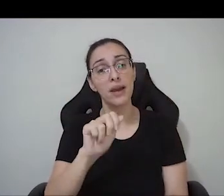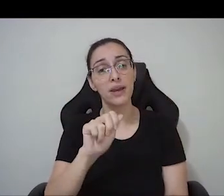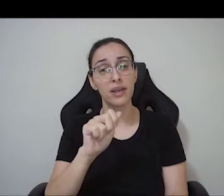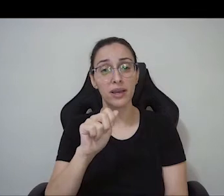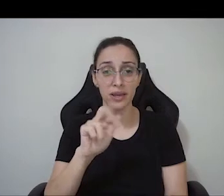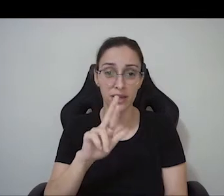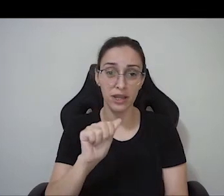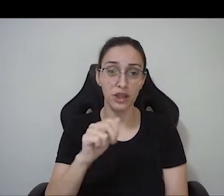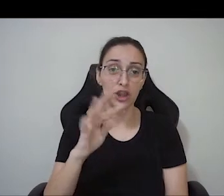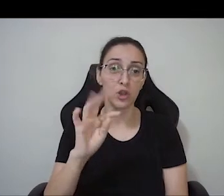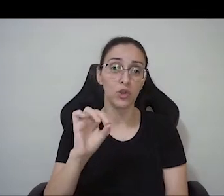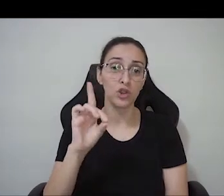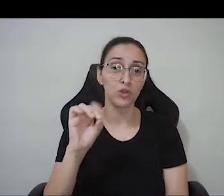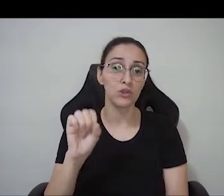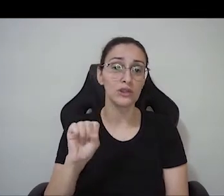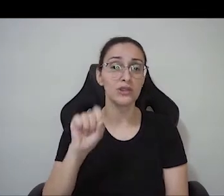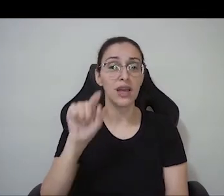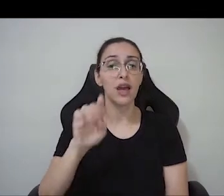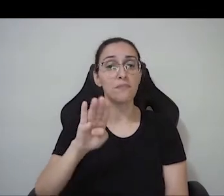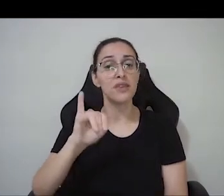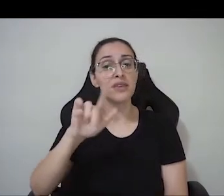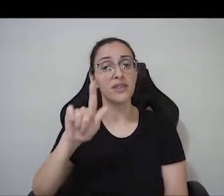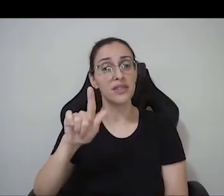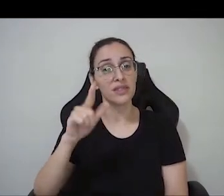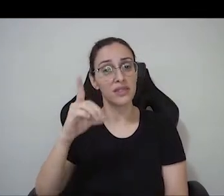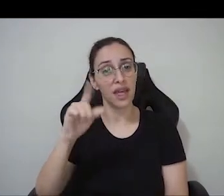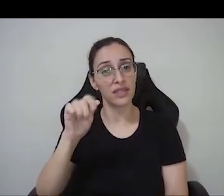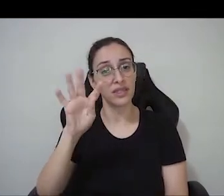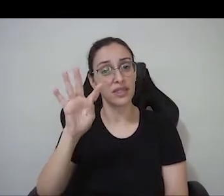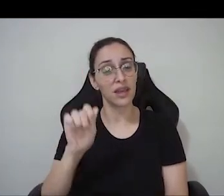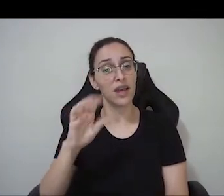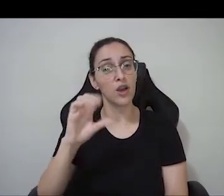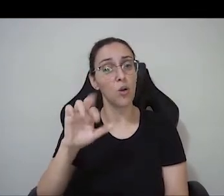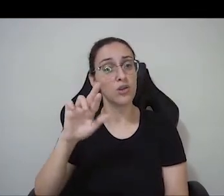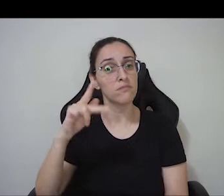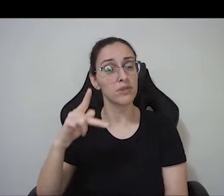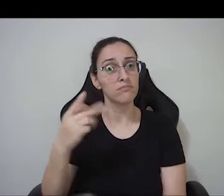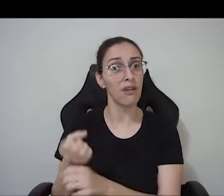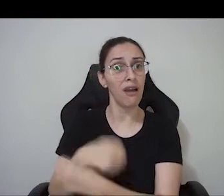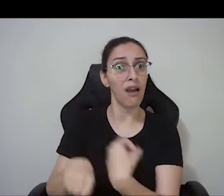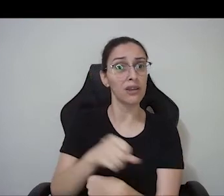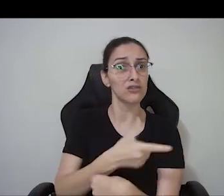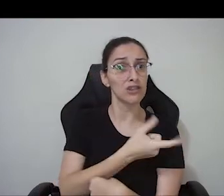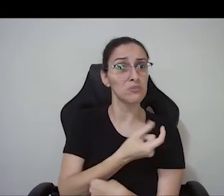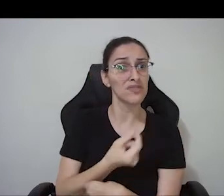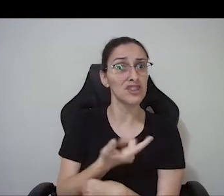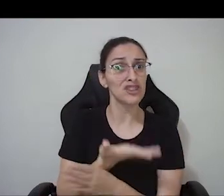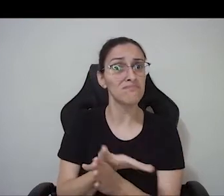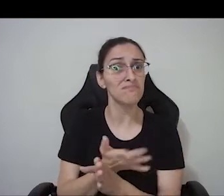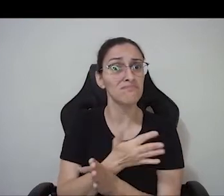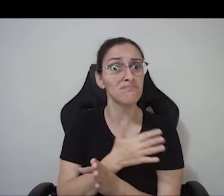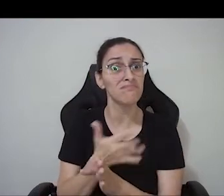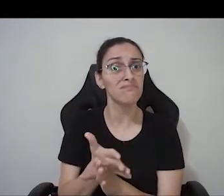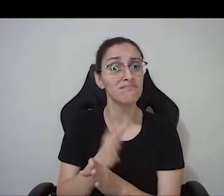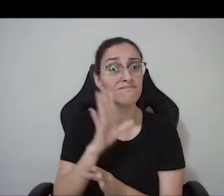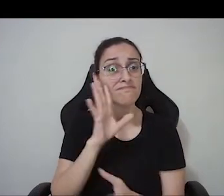no ano passado, 2020. Então, não é algo longínquo da gente, faz pouco tempo. E o que foi validado